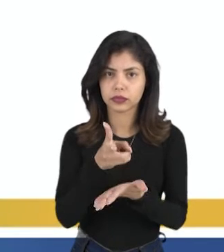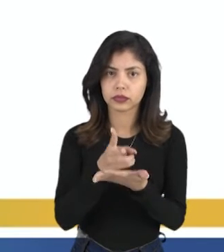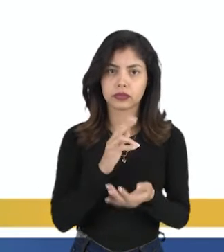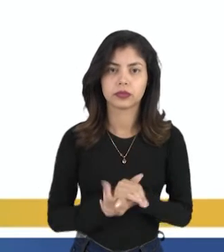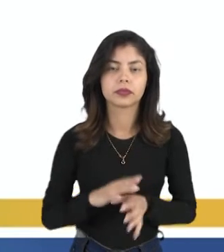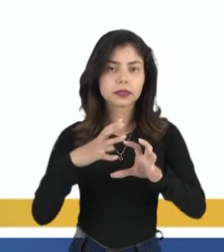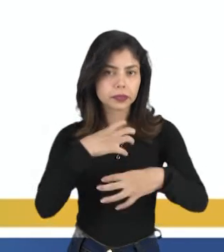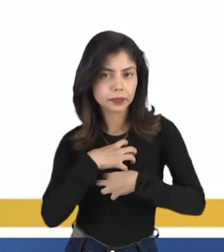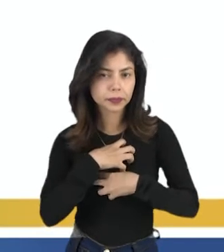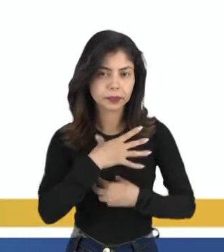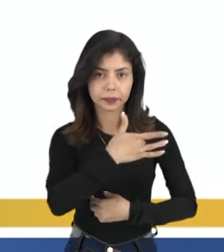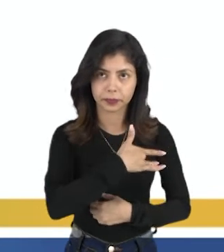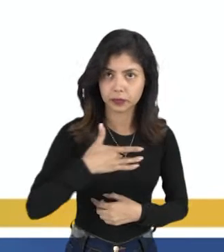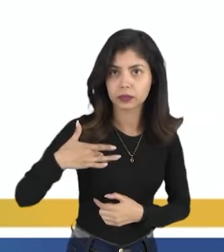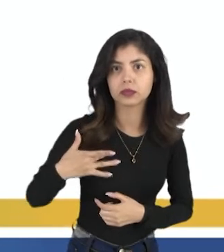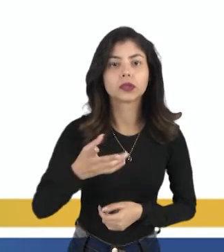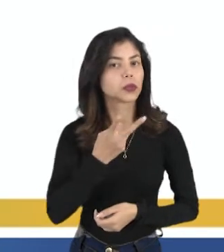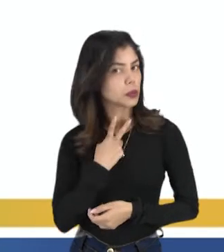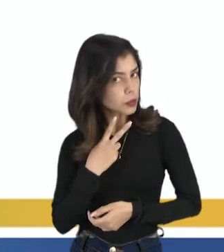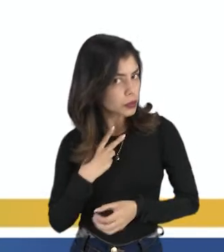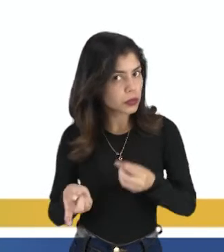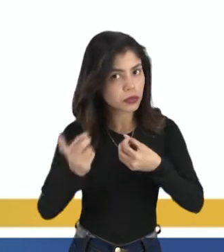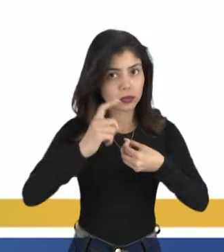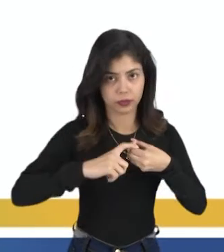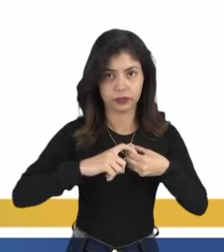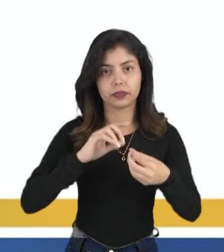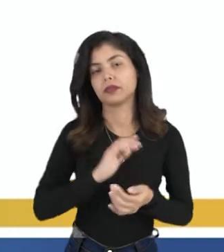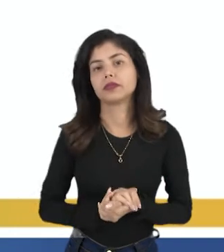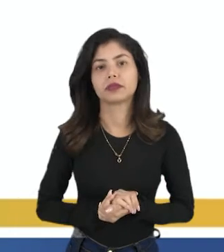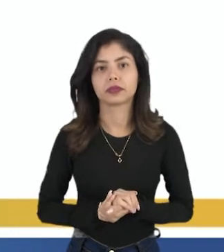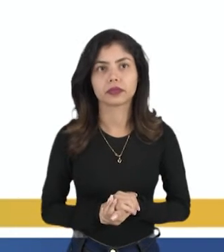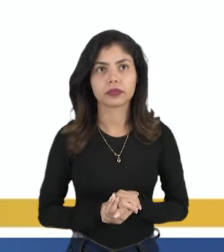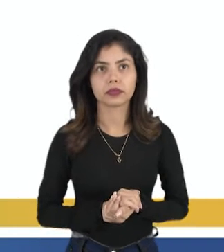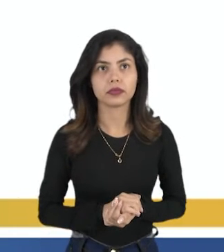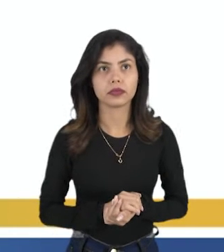mesmo eles sentindo saudades que não podem voltar,